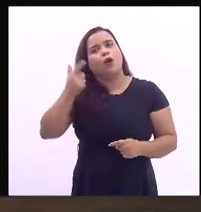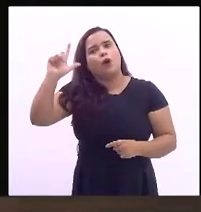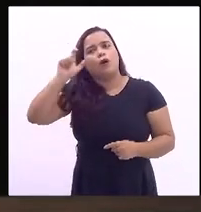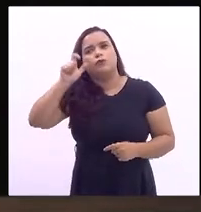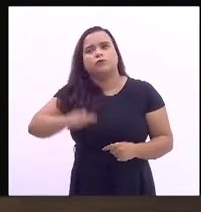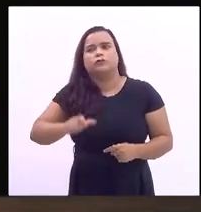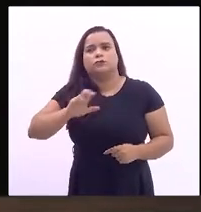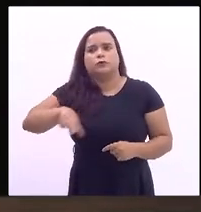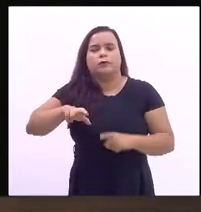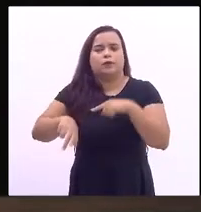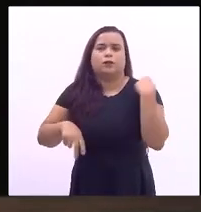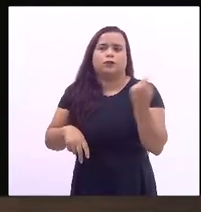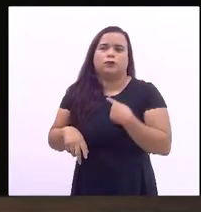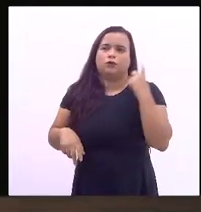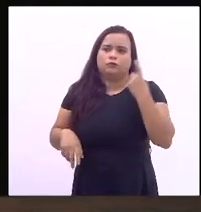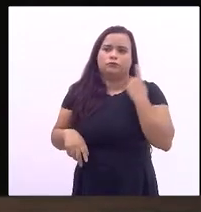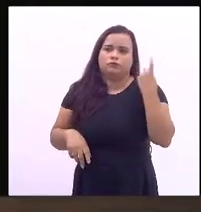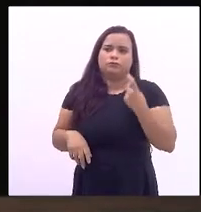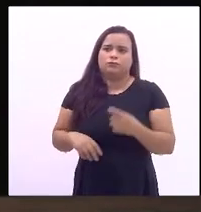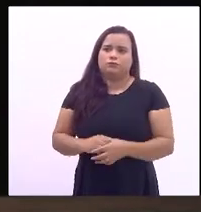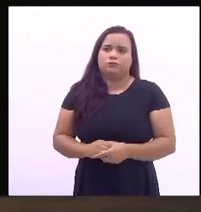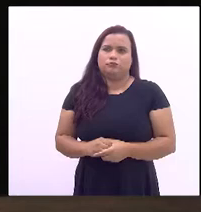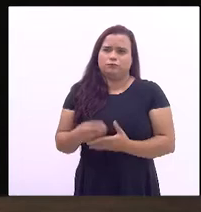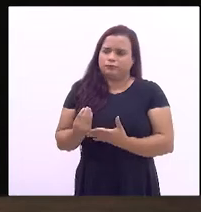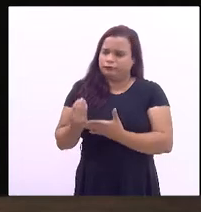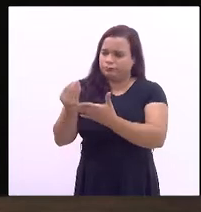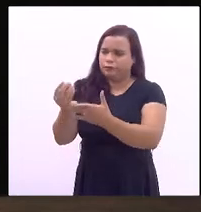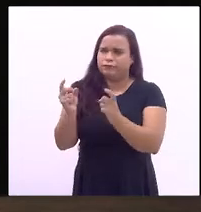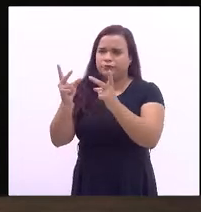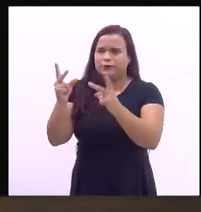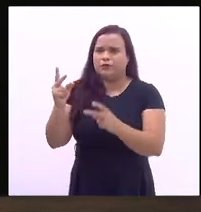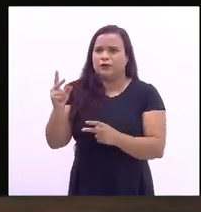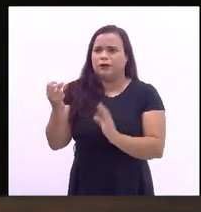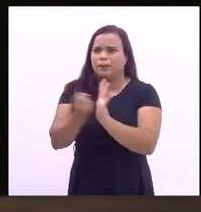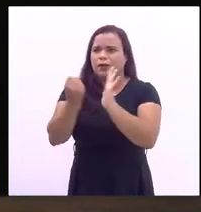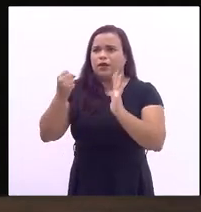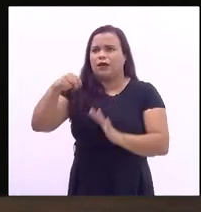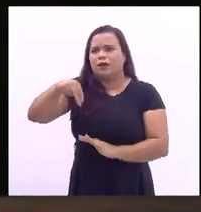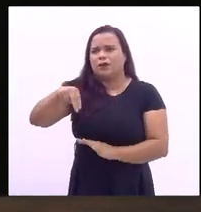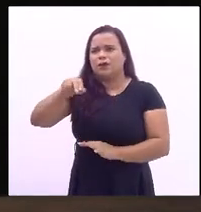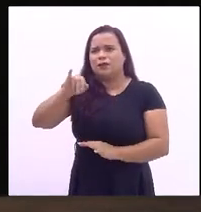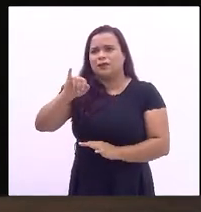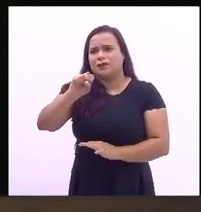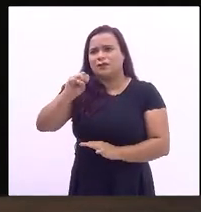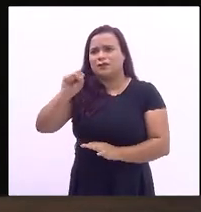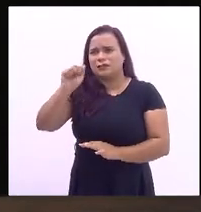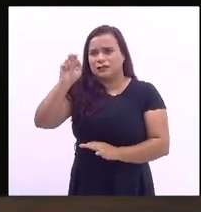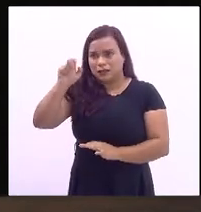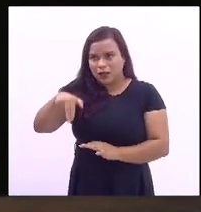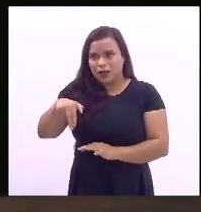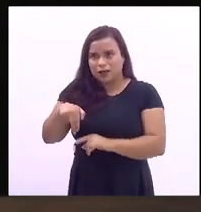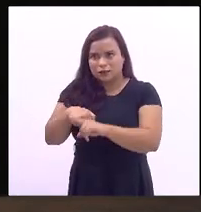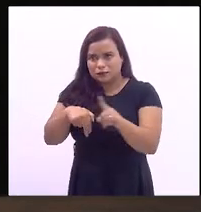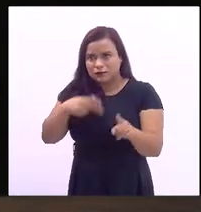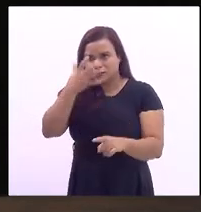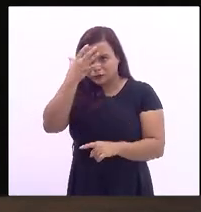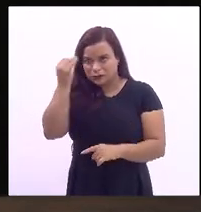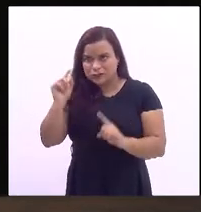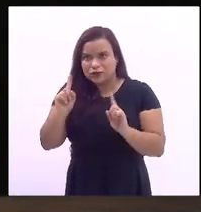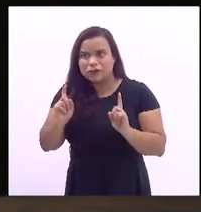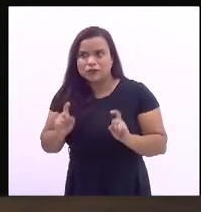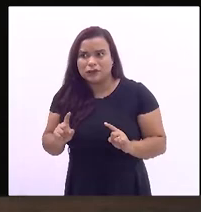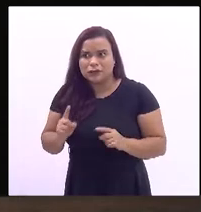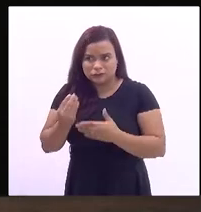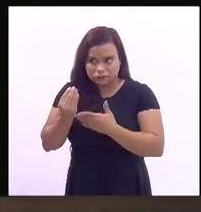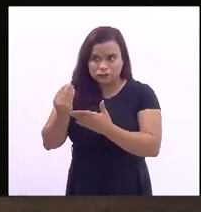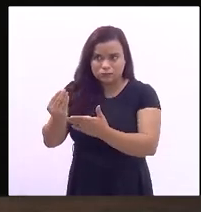nosso cederão panissa Será que a pessoa Esqueceu os deputados que naquela época voltará favorável que foi